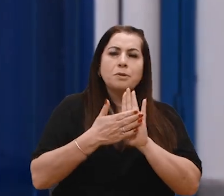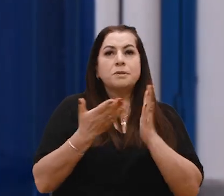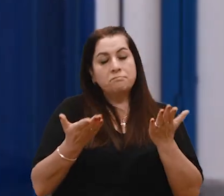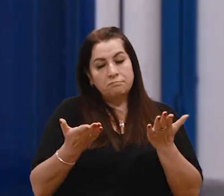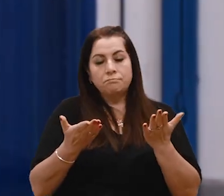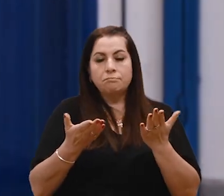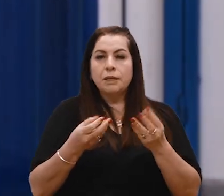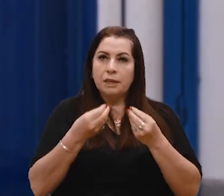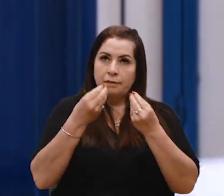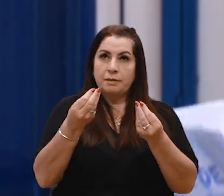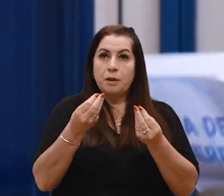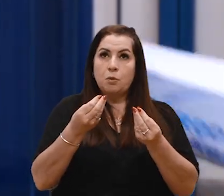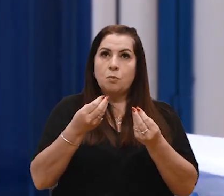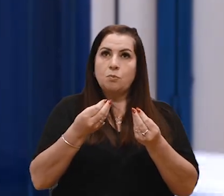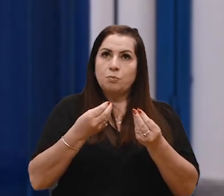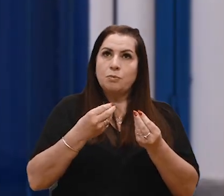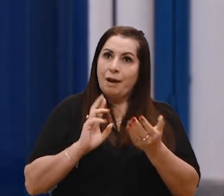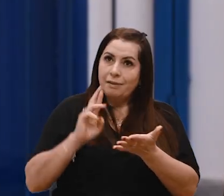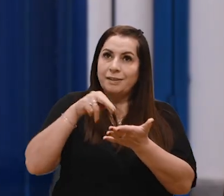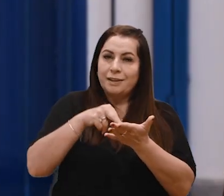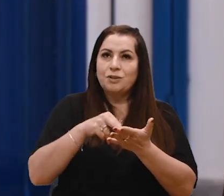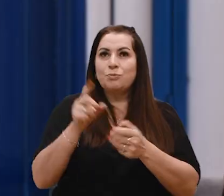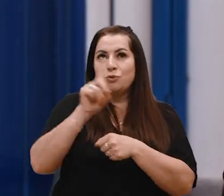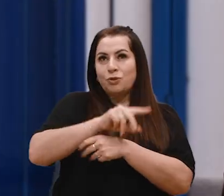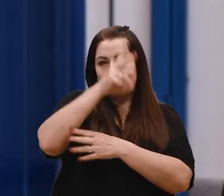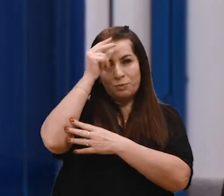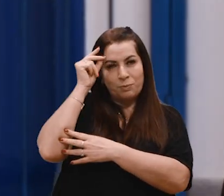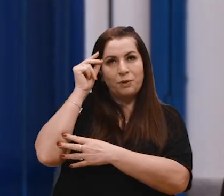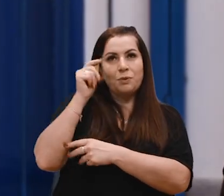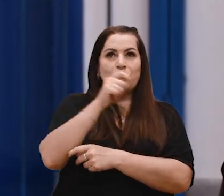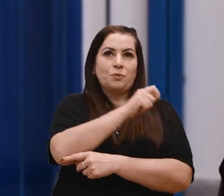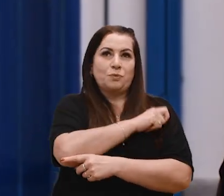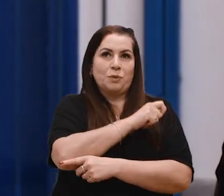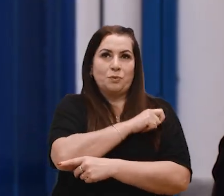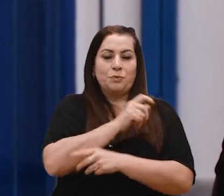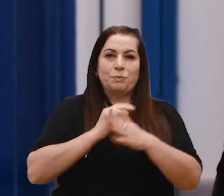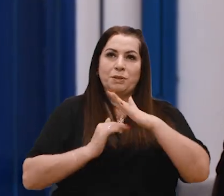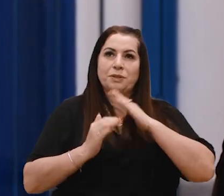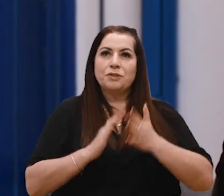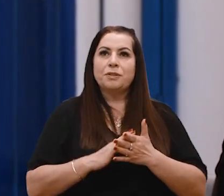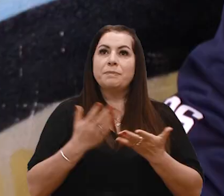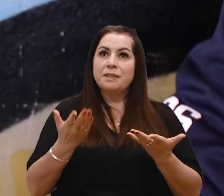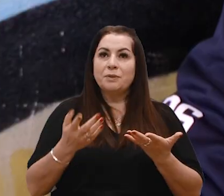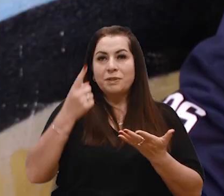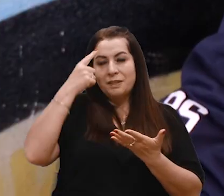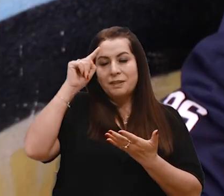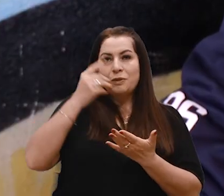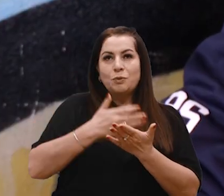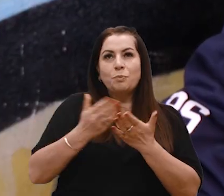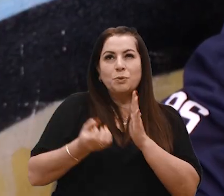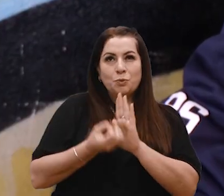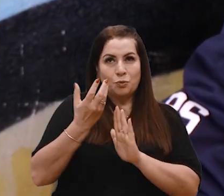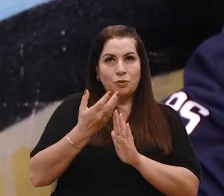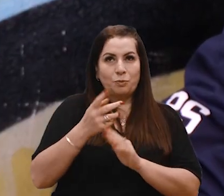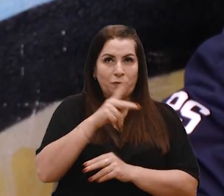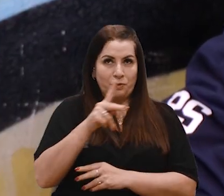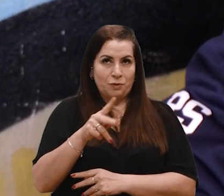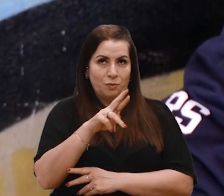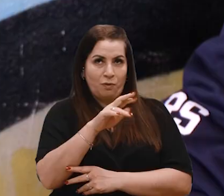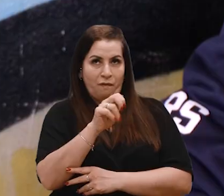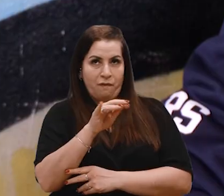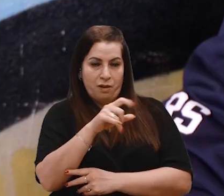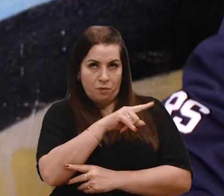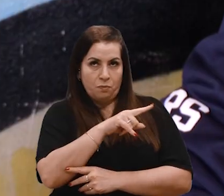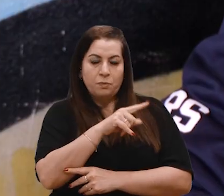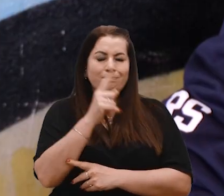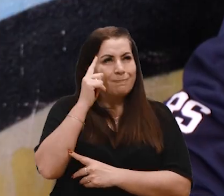uma proposta que deu, né, a vida para o Dia Municipal do Estudante Imigrante? Então, essa ideia surgiu principalmente